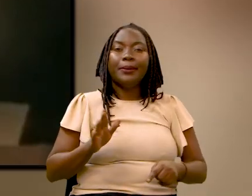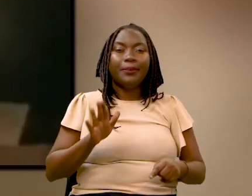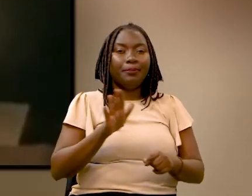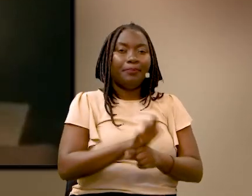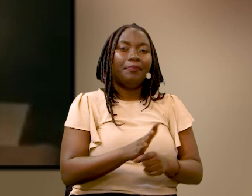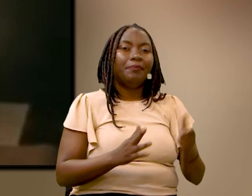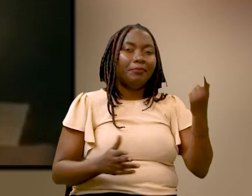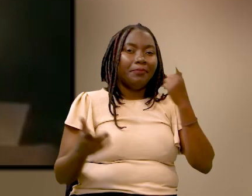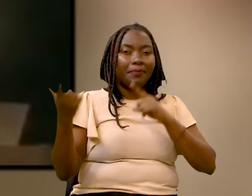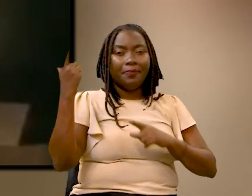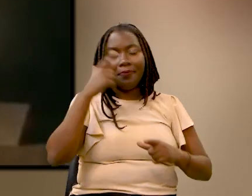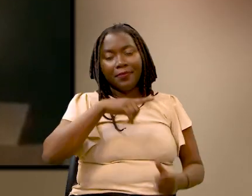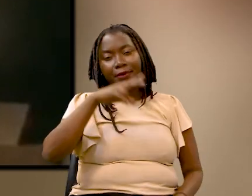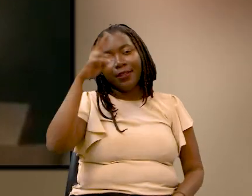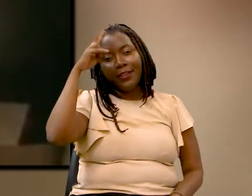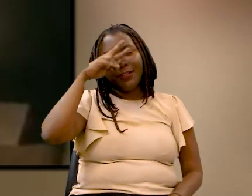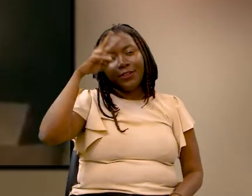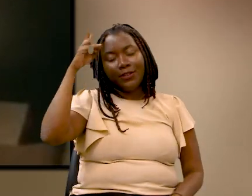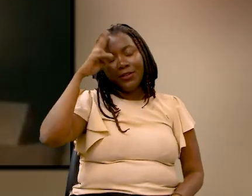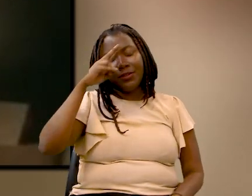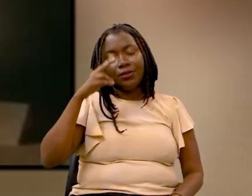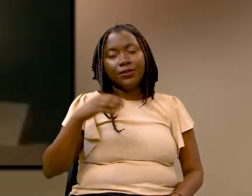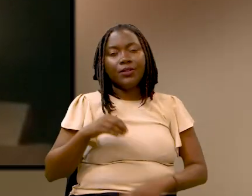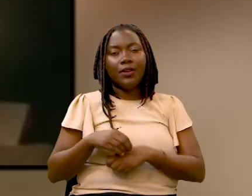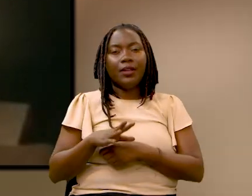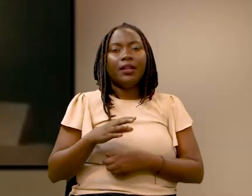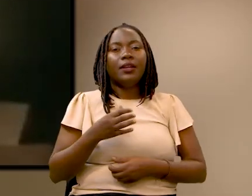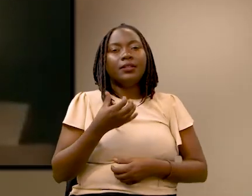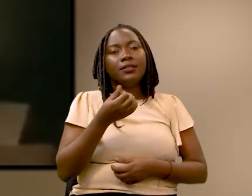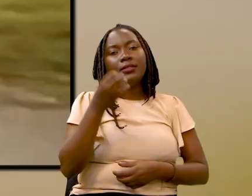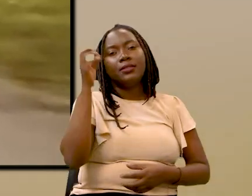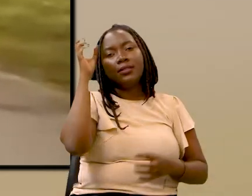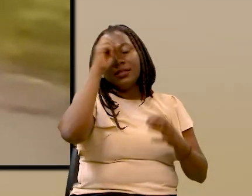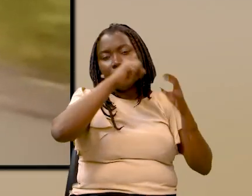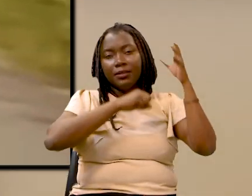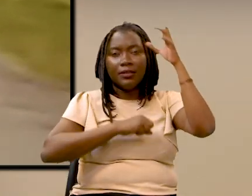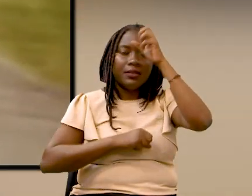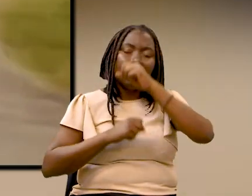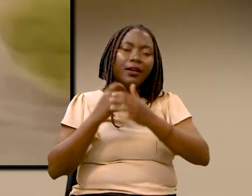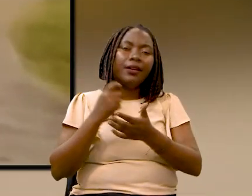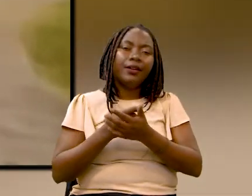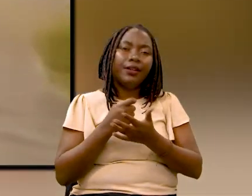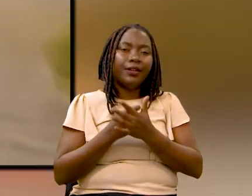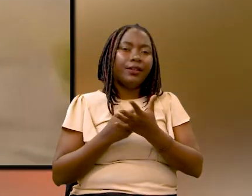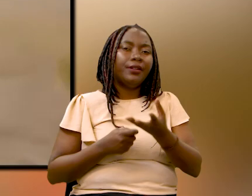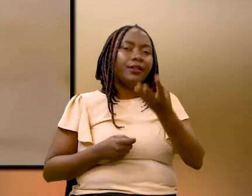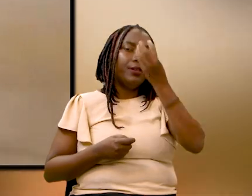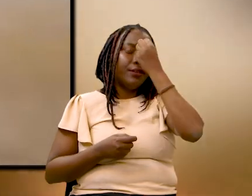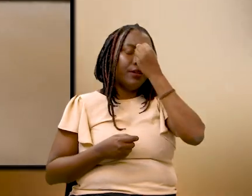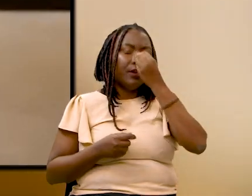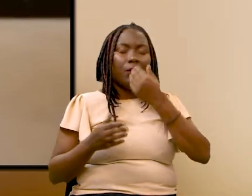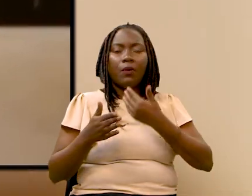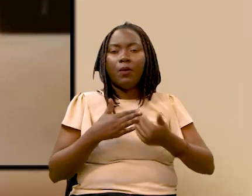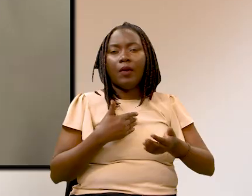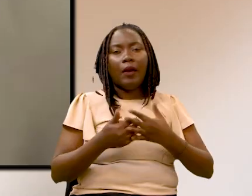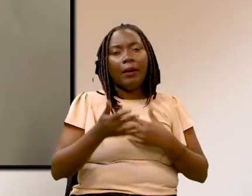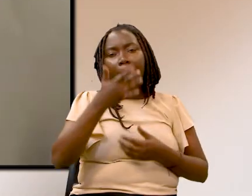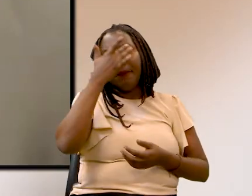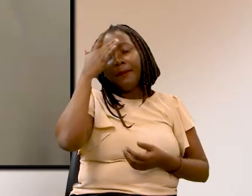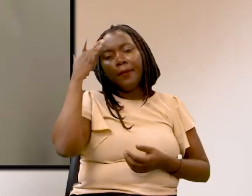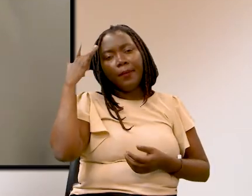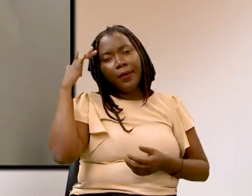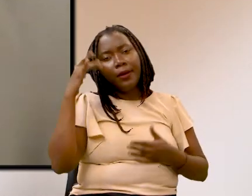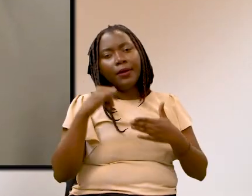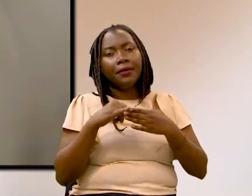a dar resultados. A história passa 6 lições claras que devem ser levadas em conta por qualquer pessoa